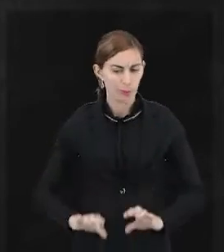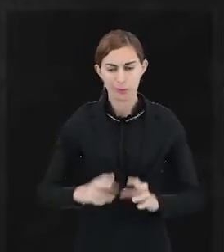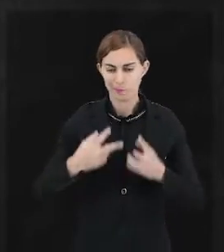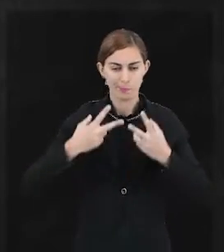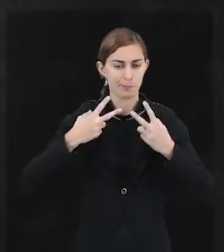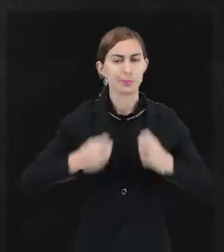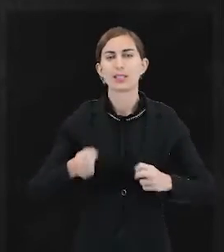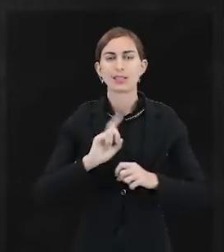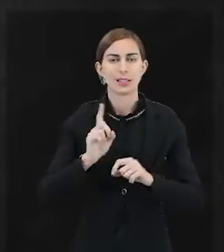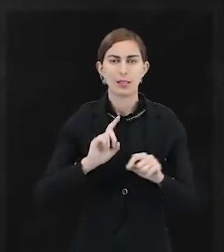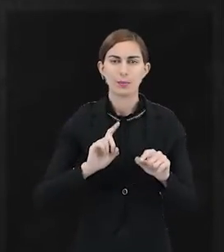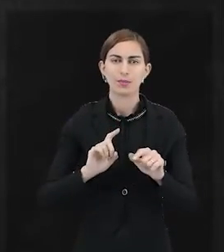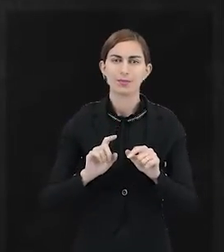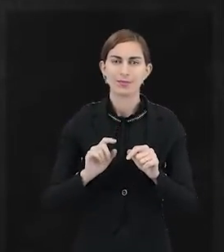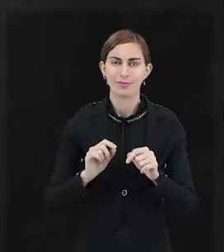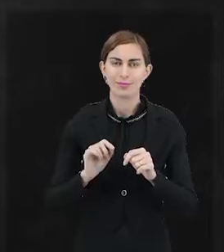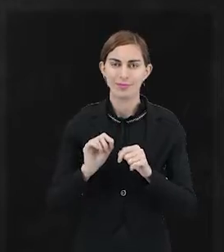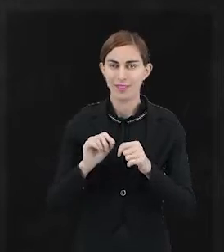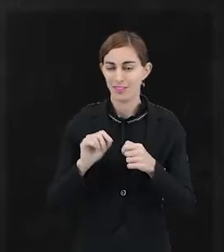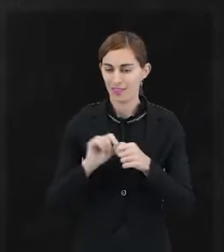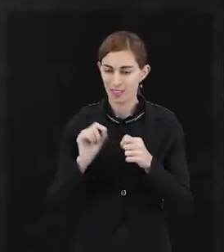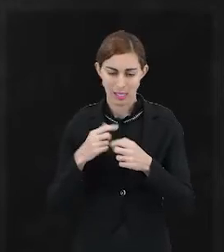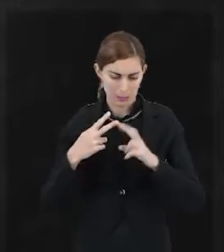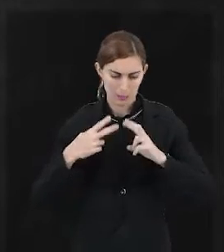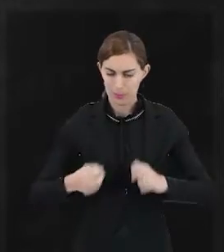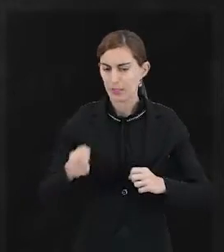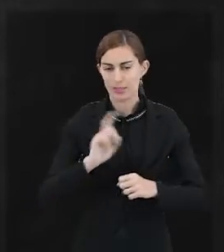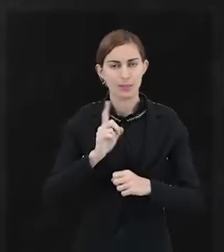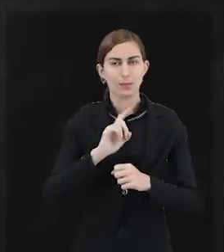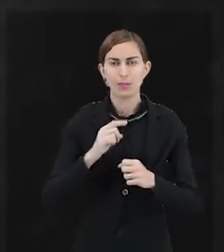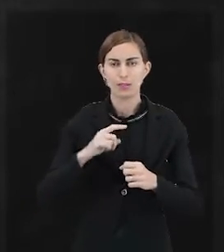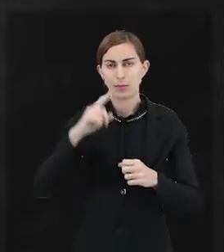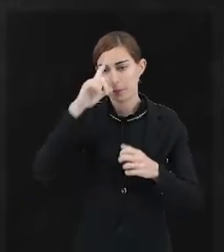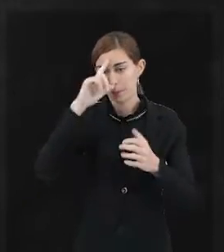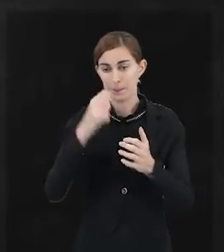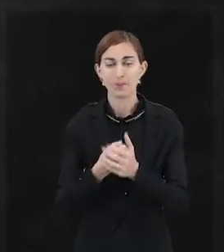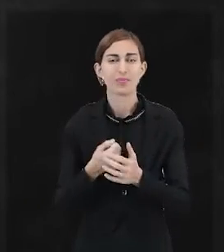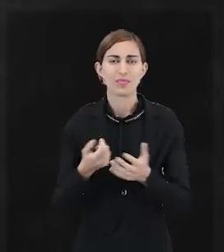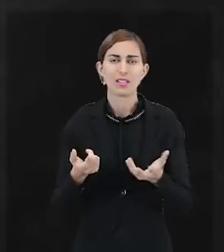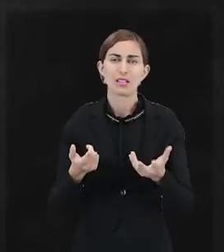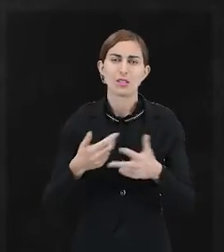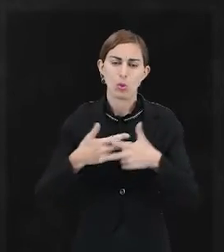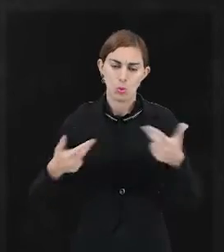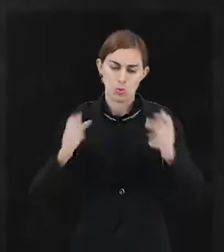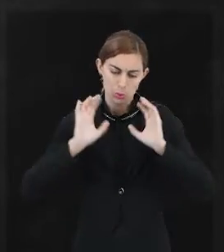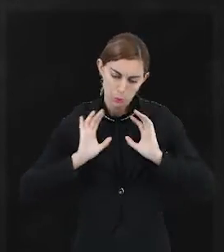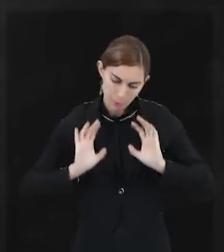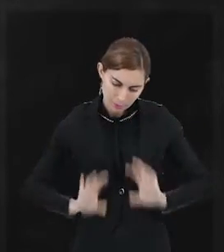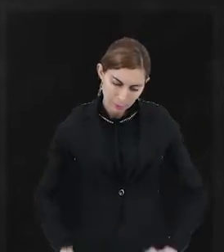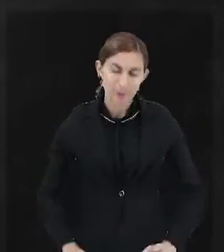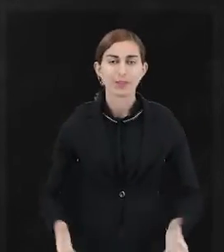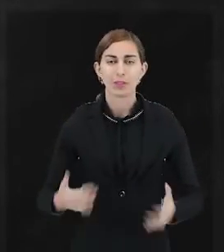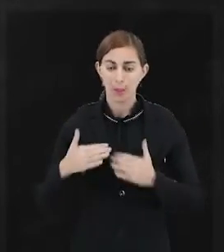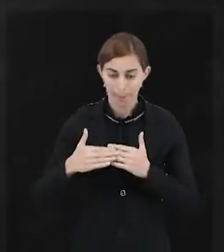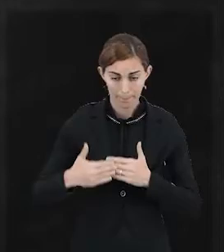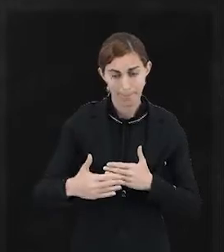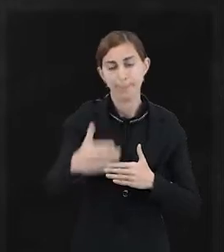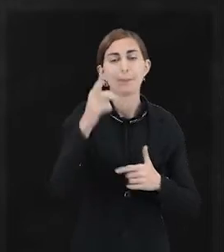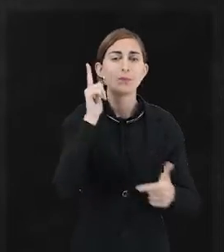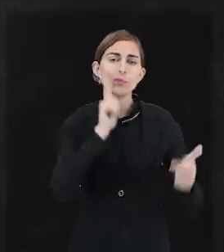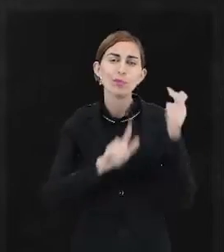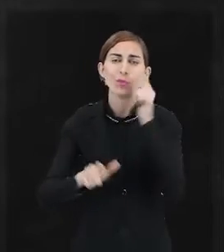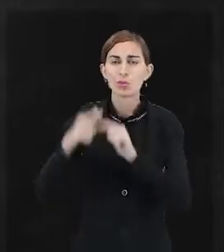dar conta do que estão fazendo. Então, através do feedback, elas conseguem tomar consciência de como elas estão se comportando e a partir disso elas